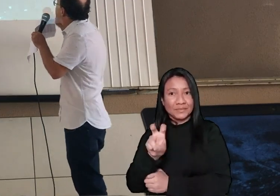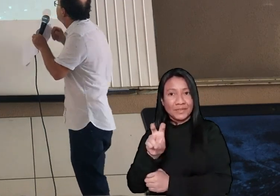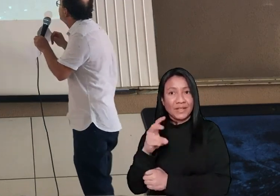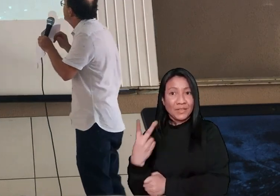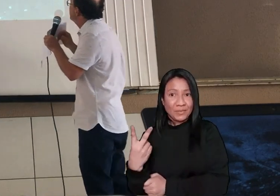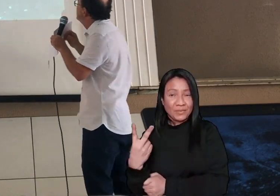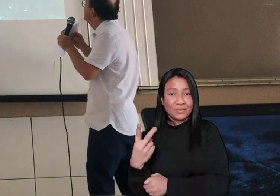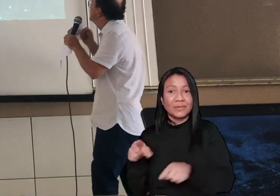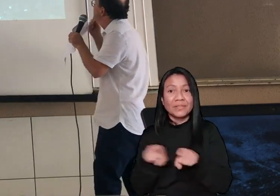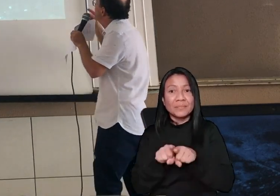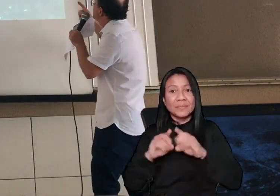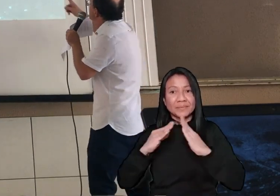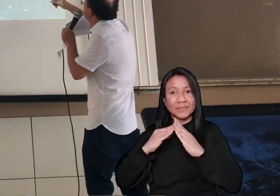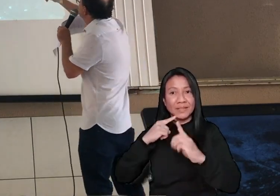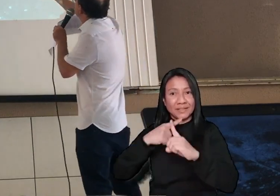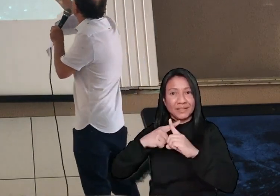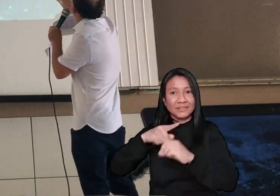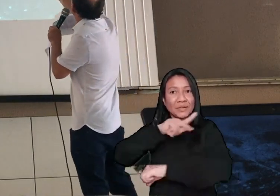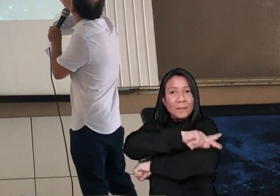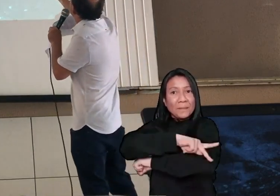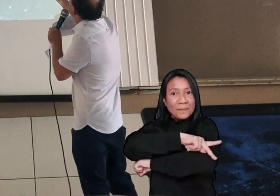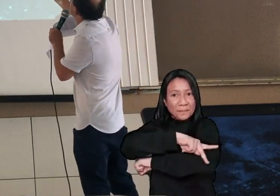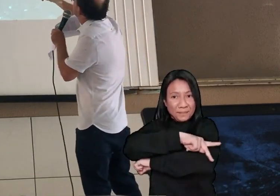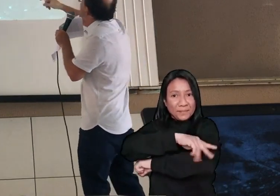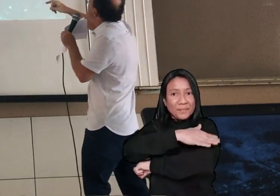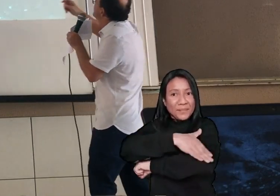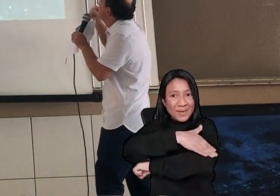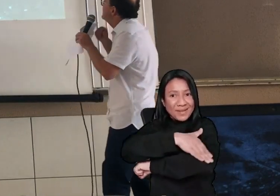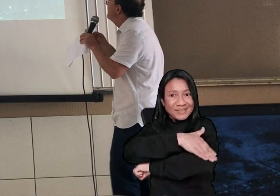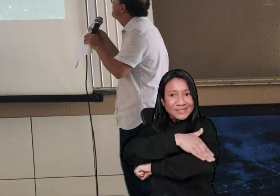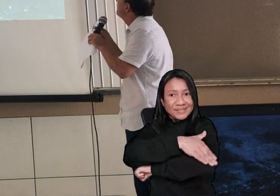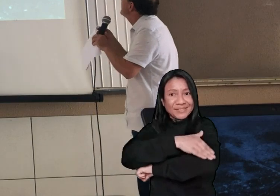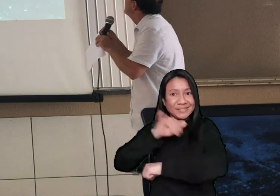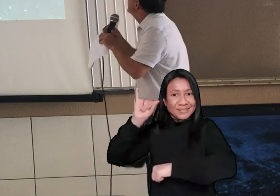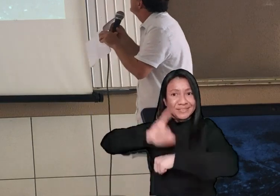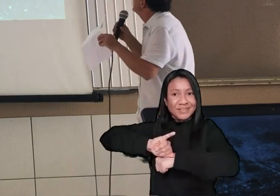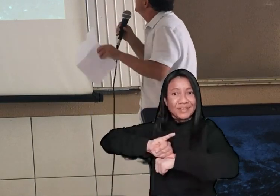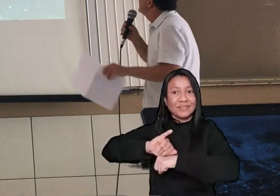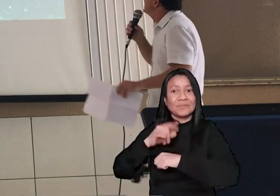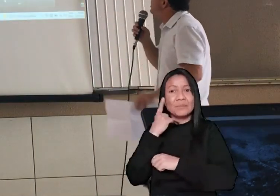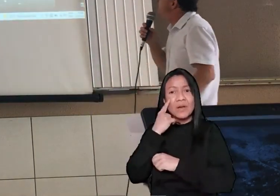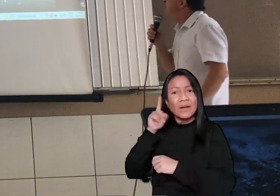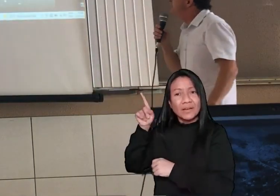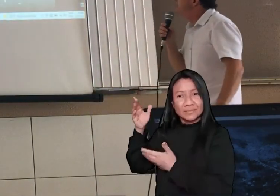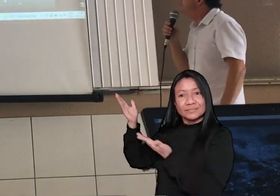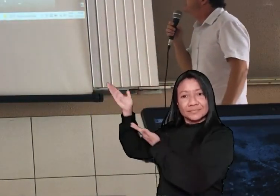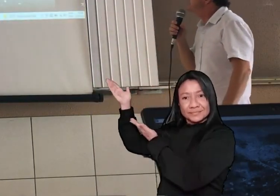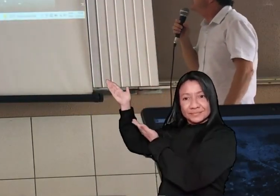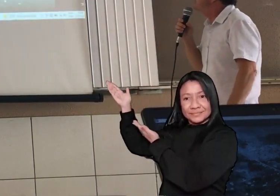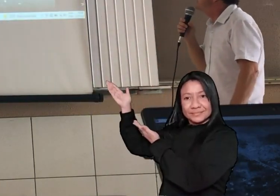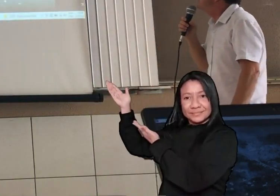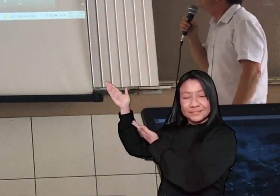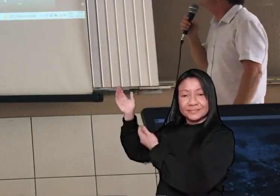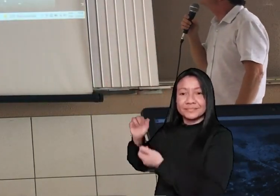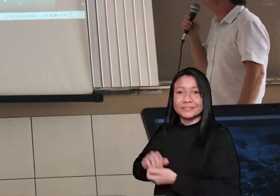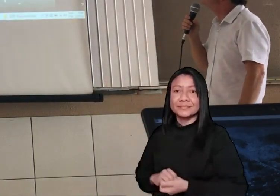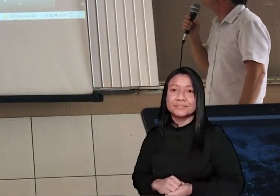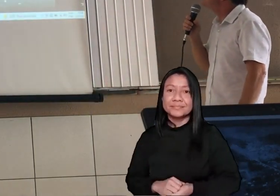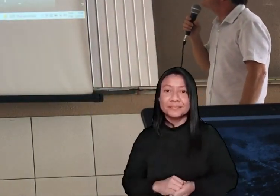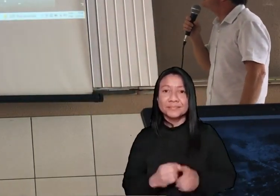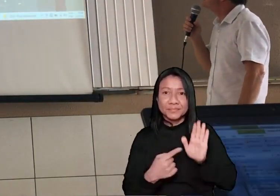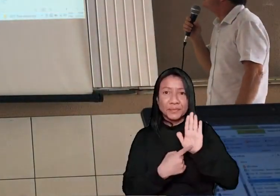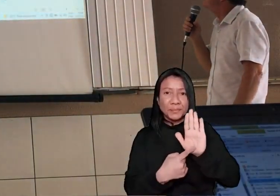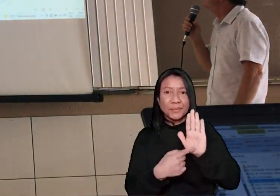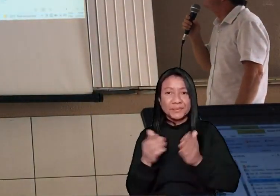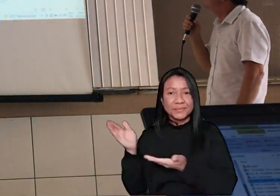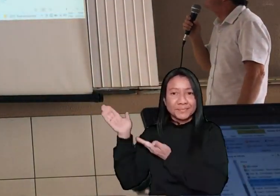Tá? Aqui, acho que aqui se diga. Tá? Pode passar, Rony, na sequência.